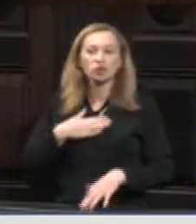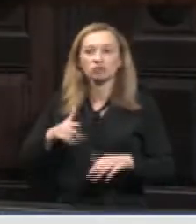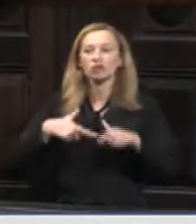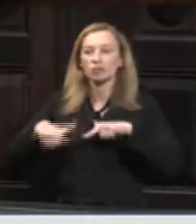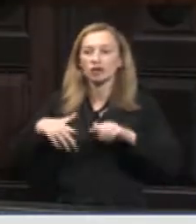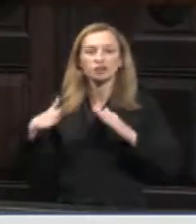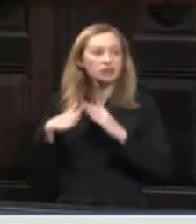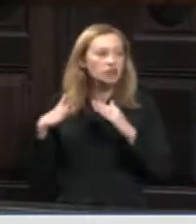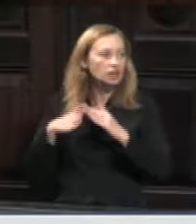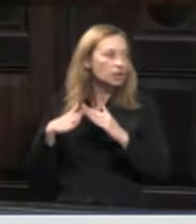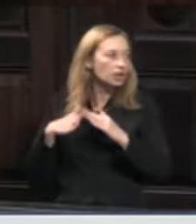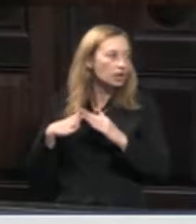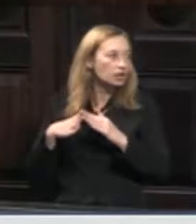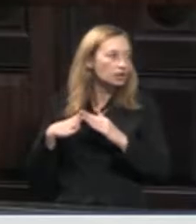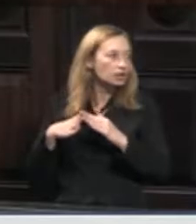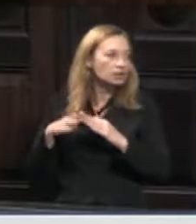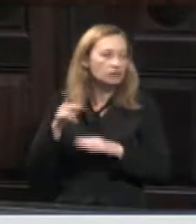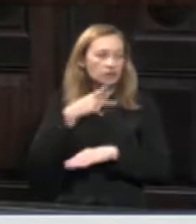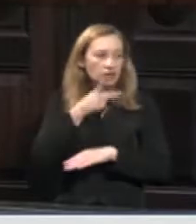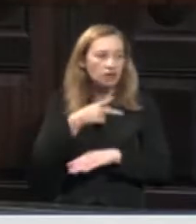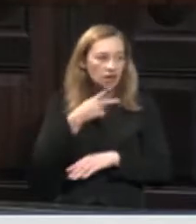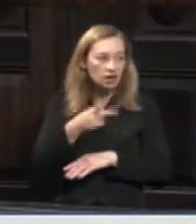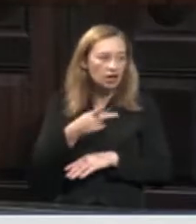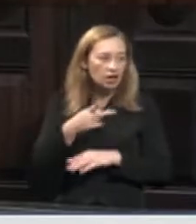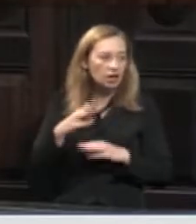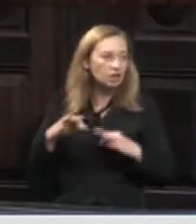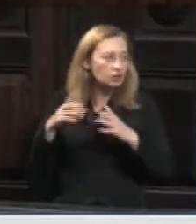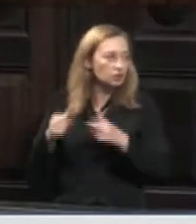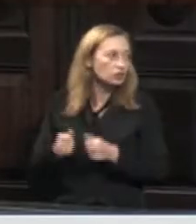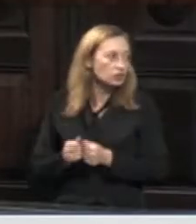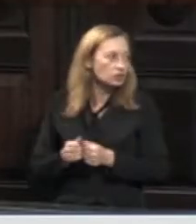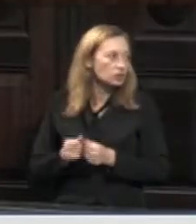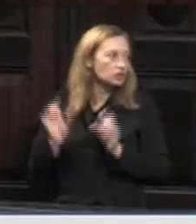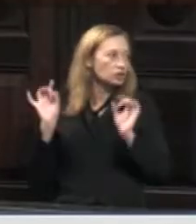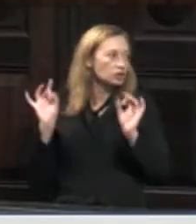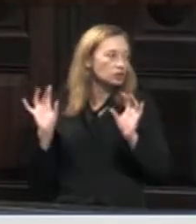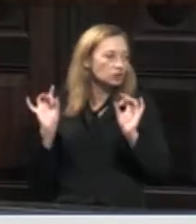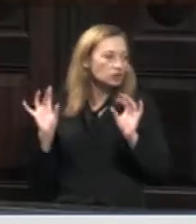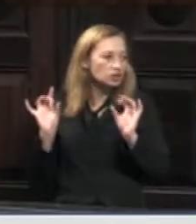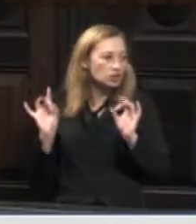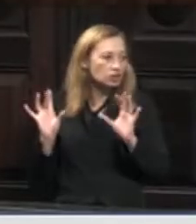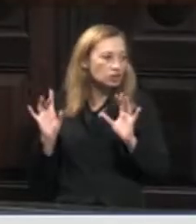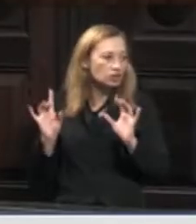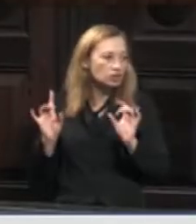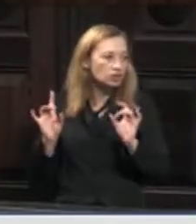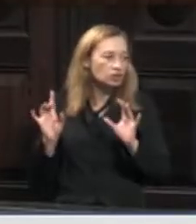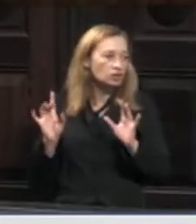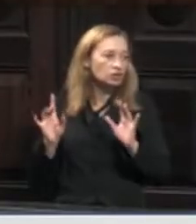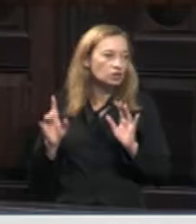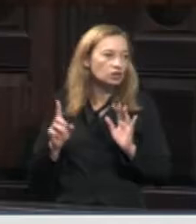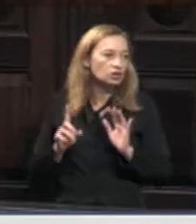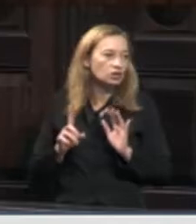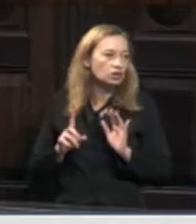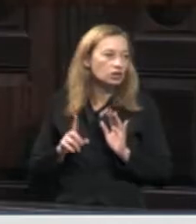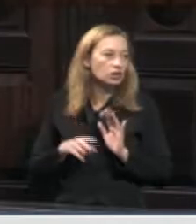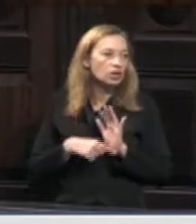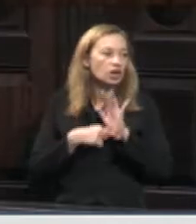será na defesa do cidadão, mas muito especialmente na defesa do retorno de uma economia